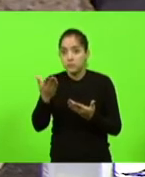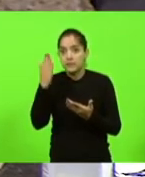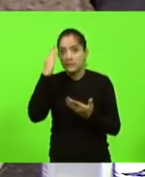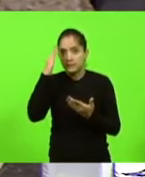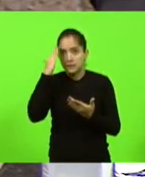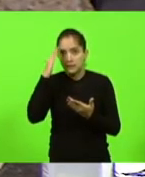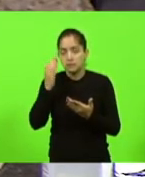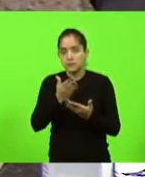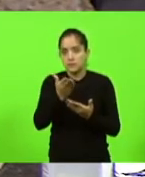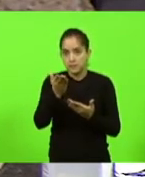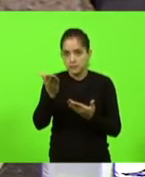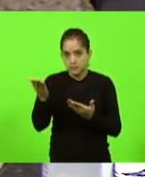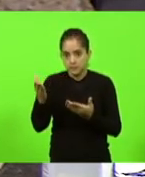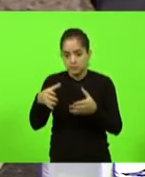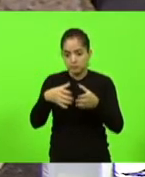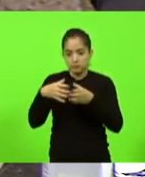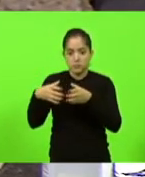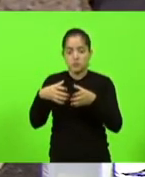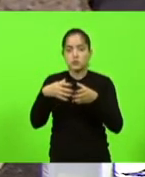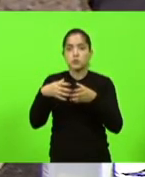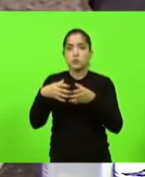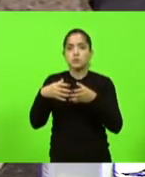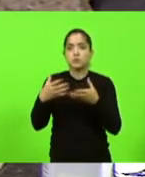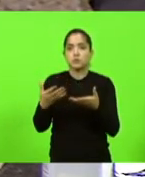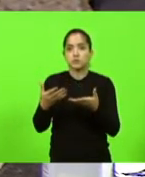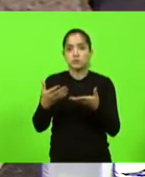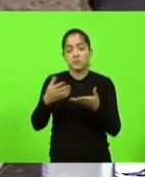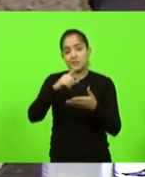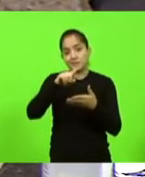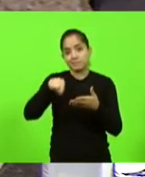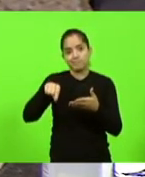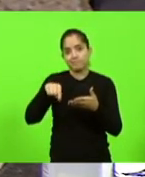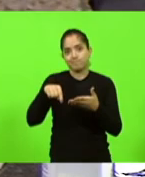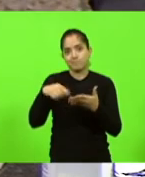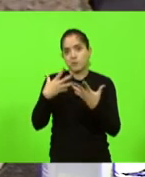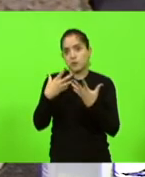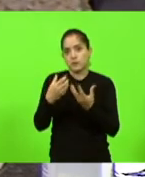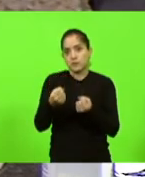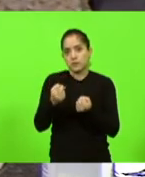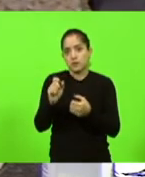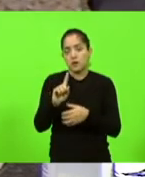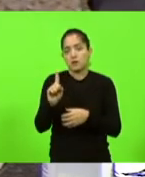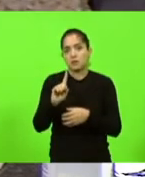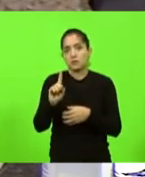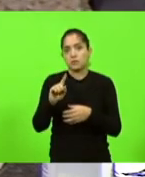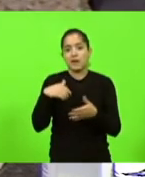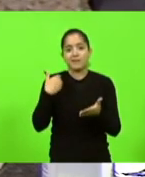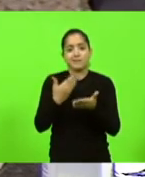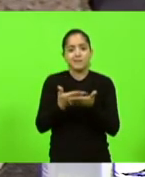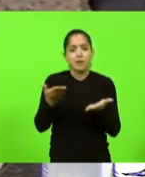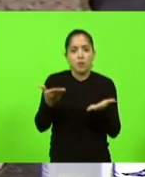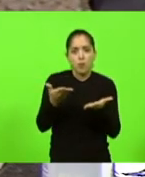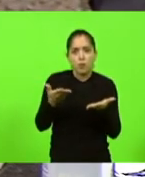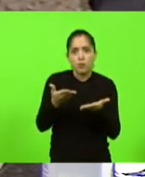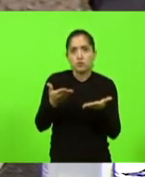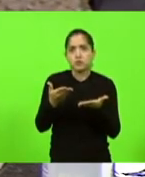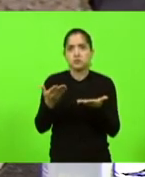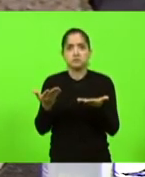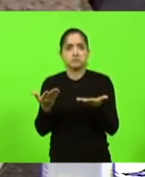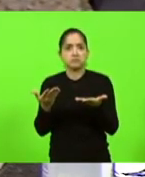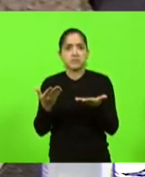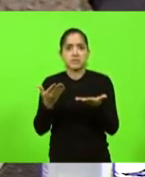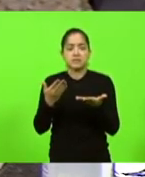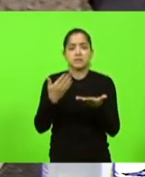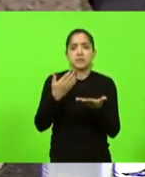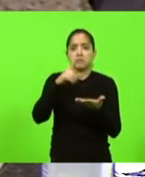dessas entidades. Isso foi negado. Eu não vi até hoje diligências serem negadas. Eu